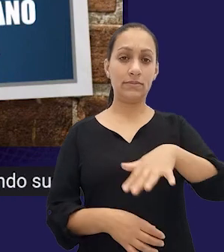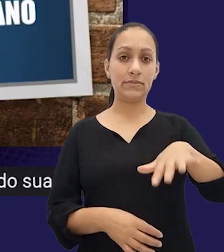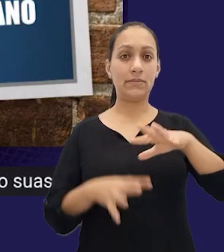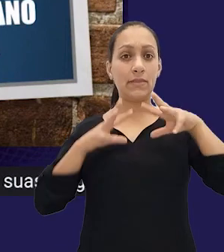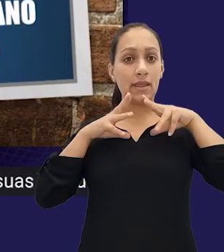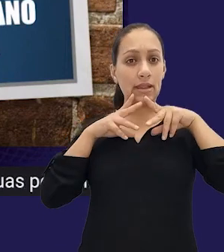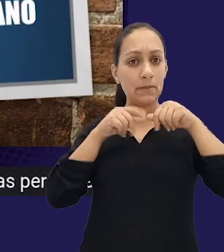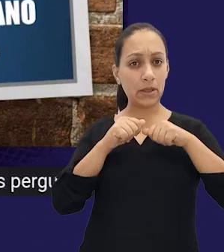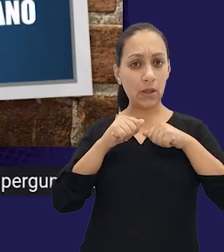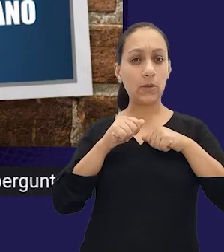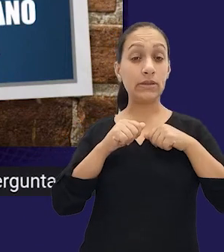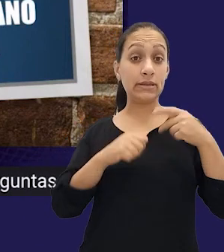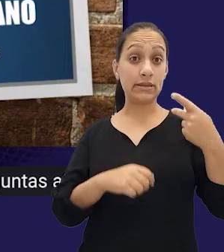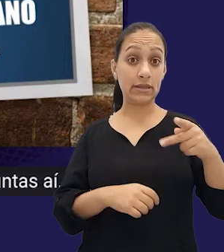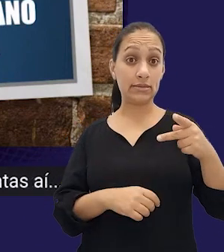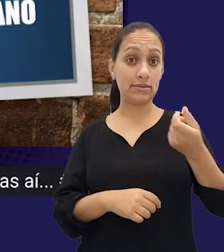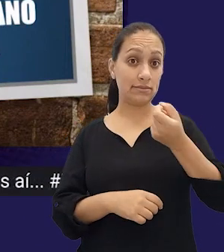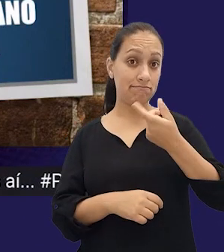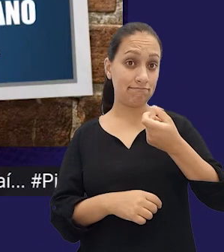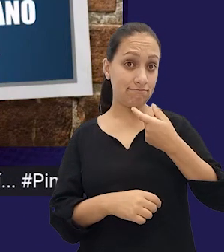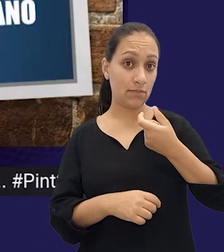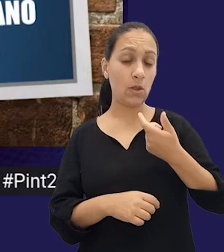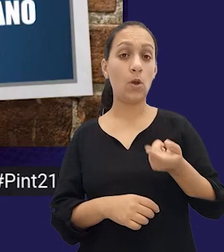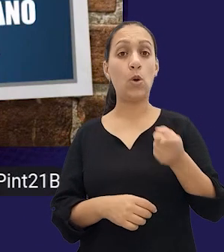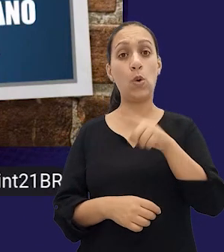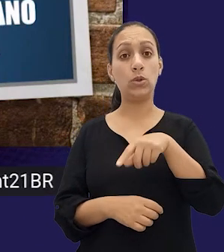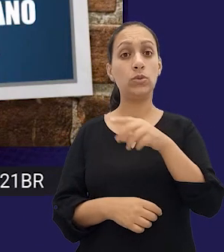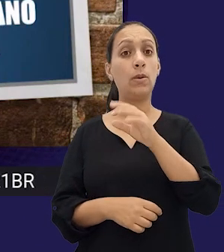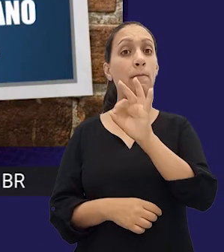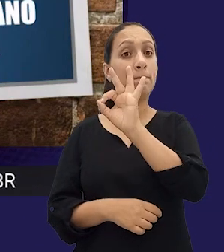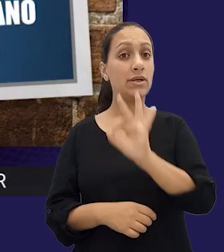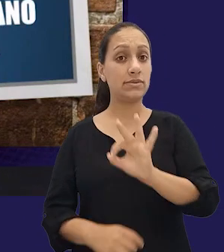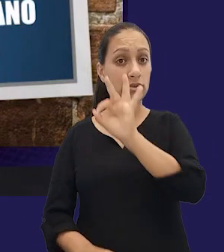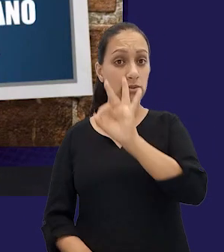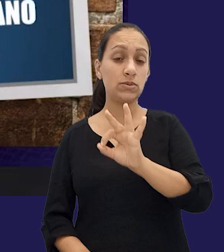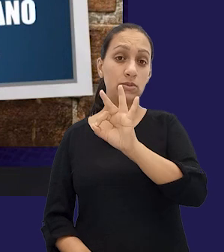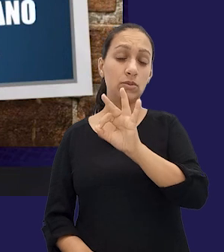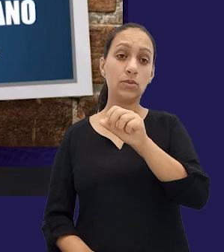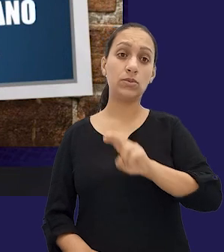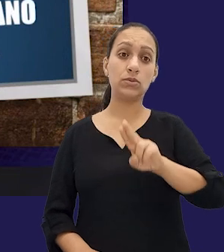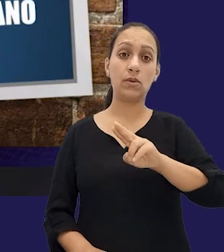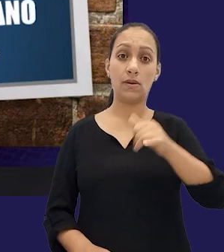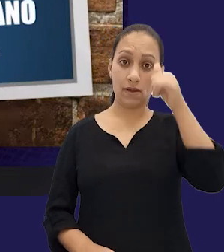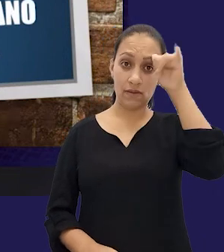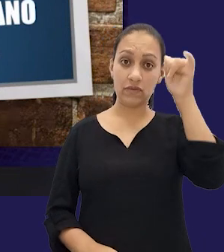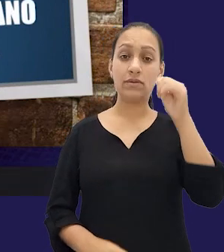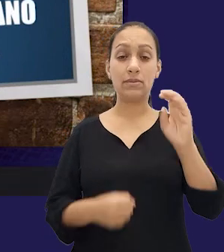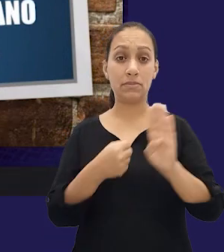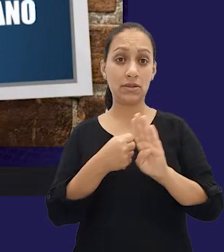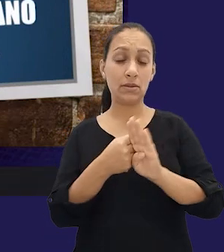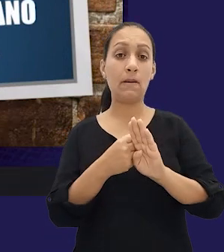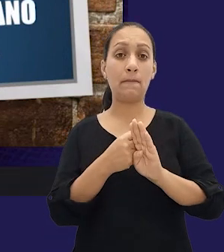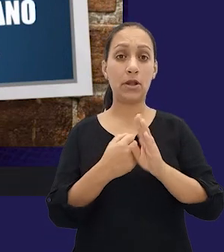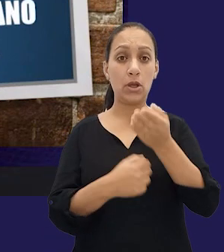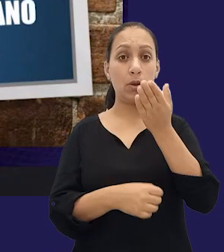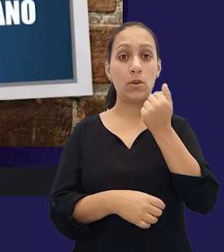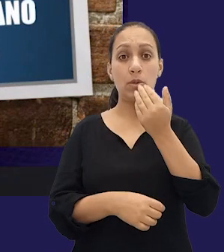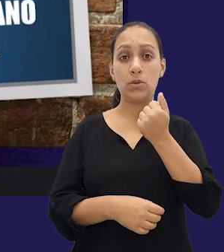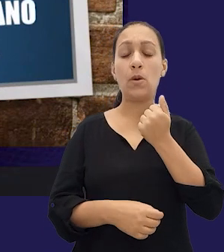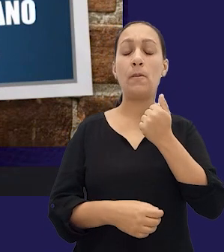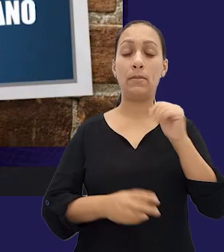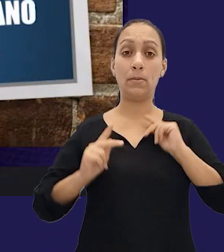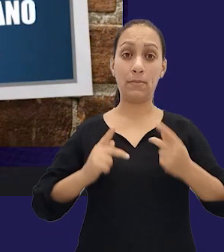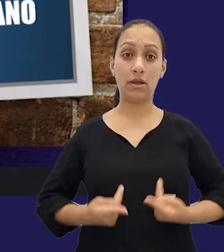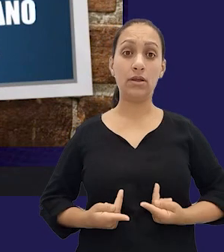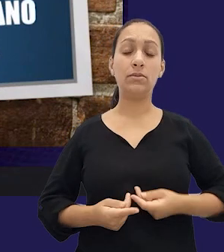animal desses antimicrobianos, mais um outro percentual, né, de uso de antimicrobianos para consumo humano, no sentido de